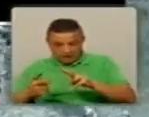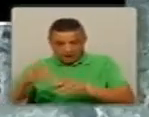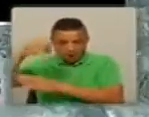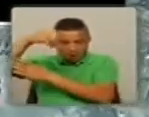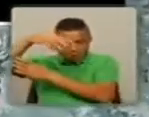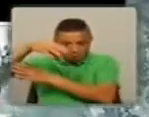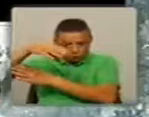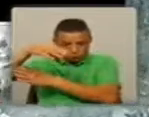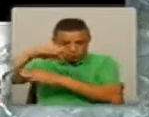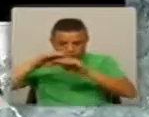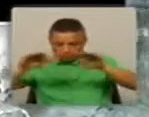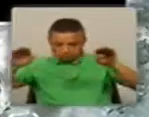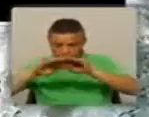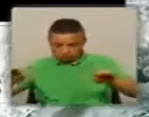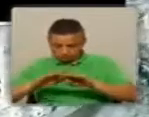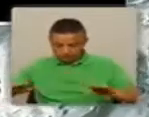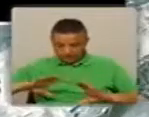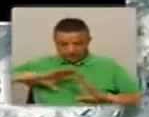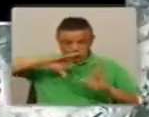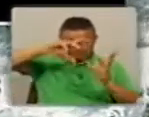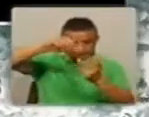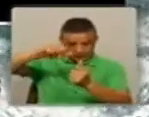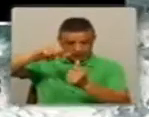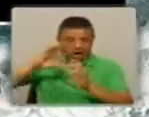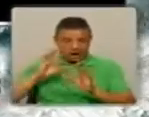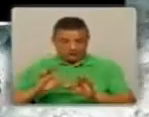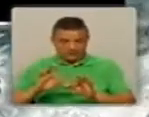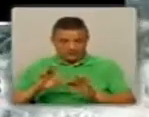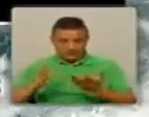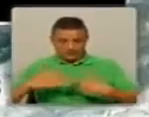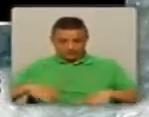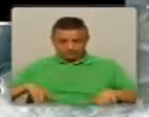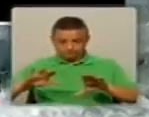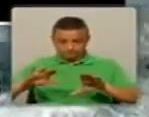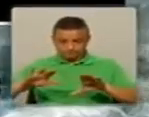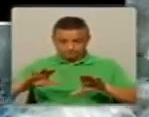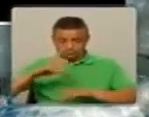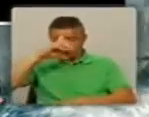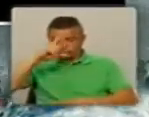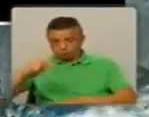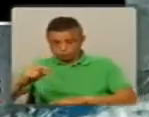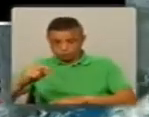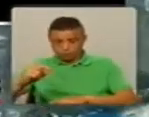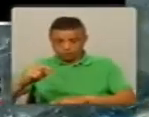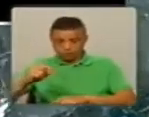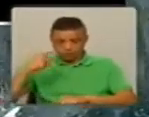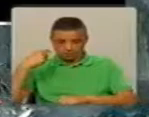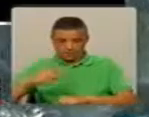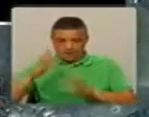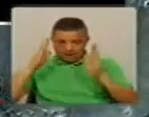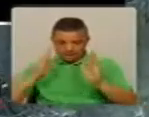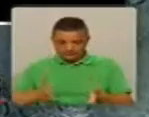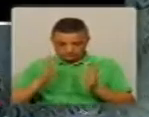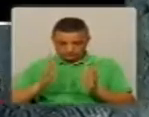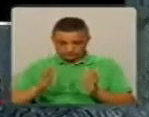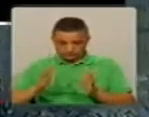pelas camadas mais altas da atmosfera desses exoplanetas. Obviamente que são exoplanetas a distâncias enormes e, portanto, é preciso,